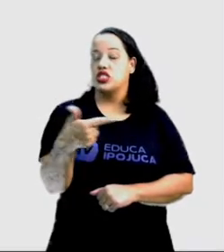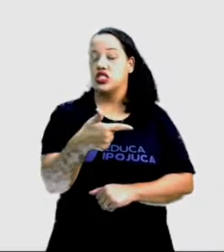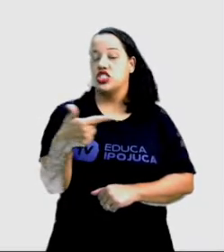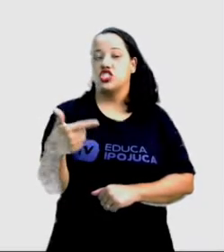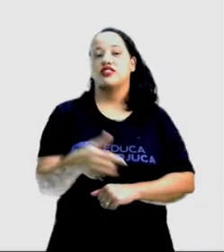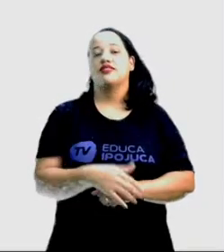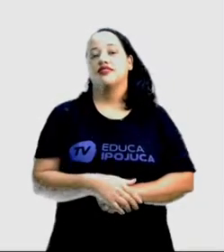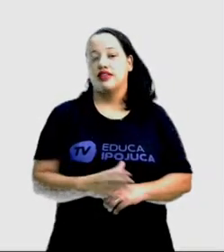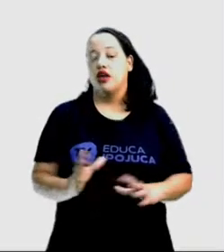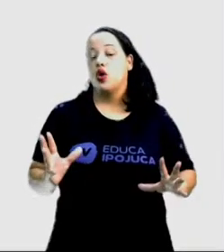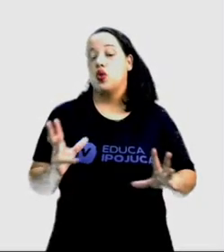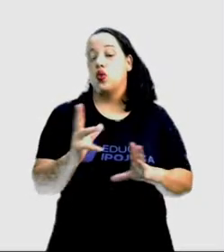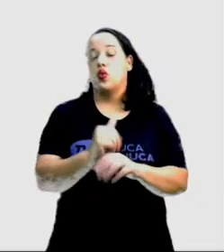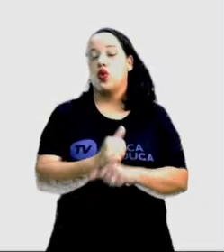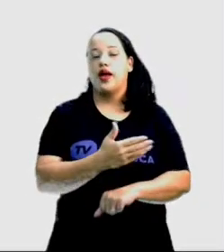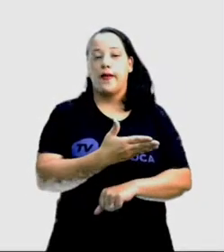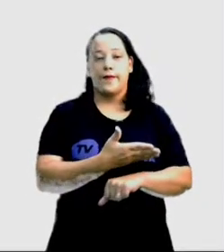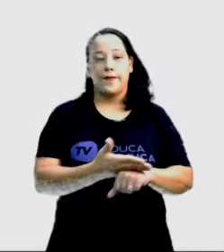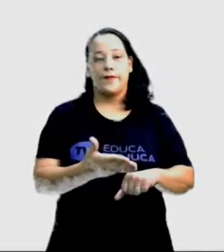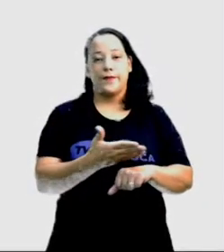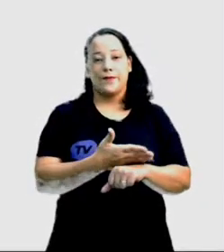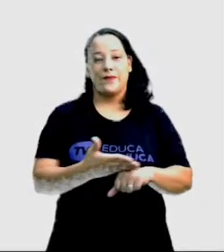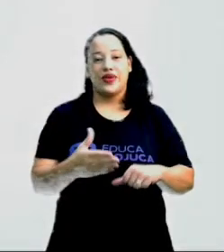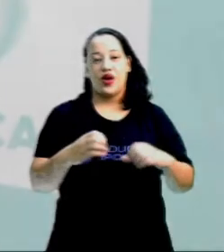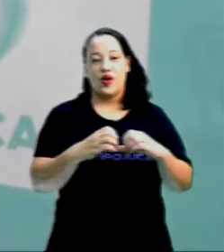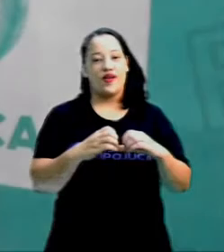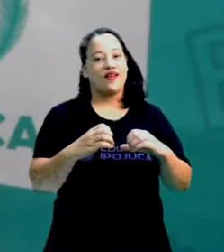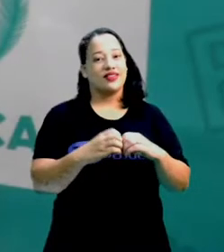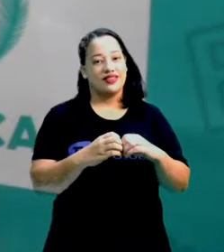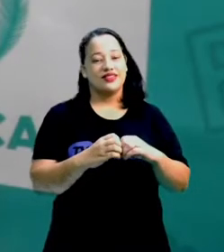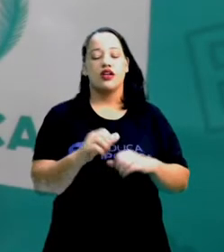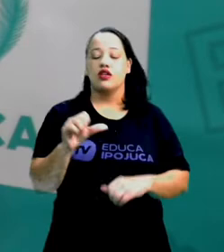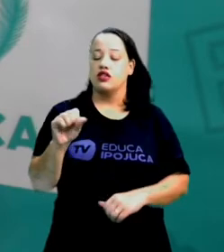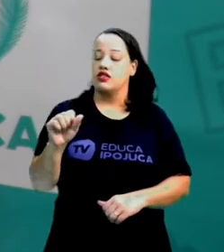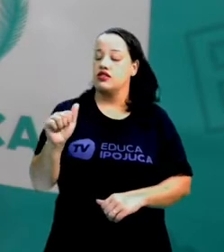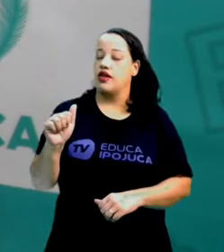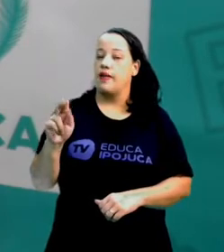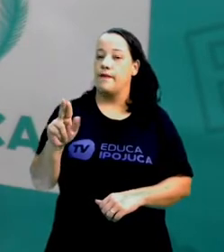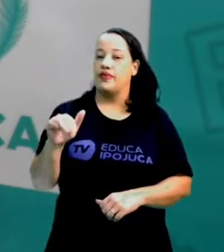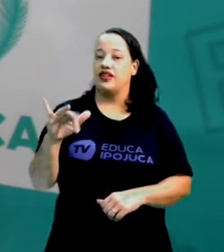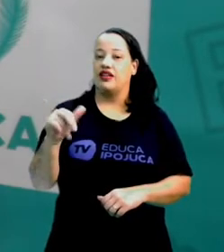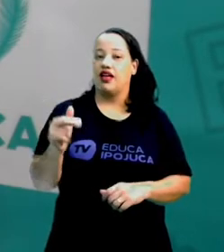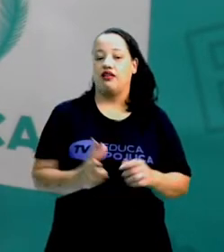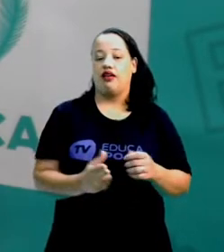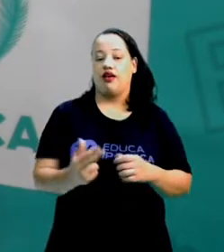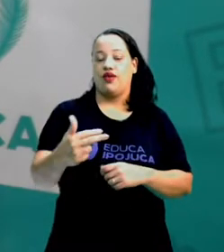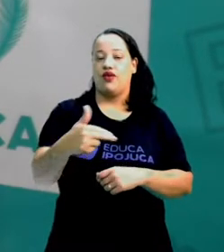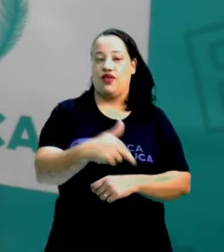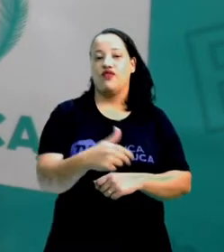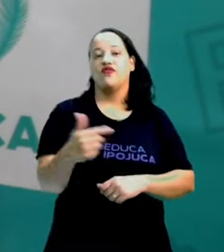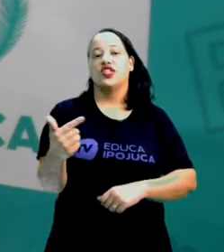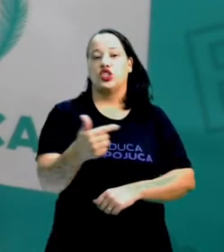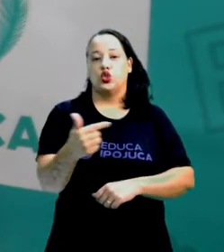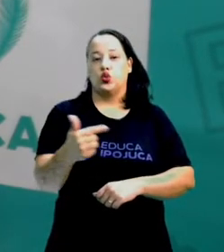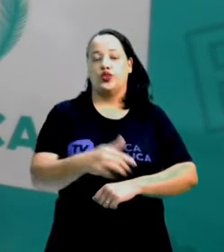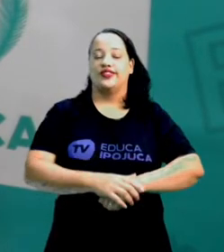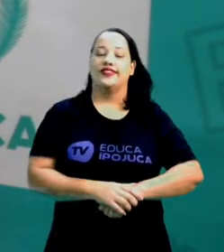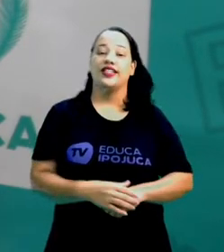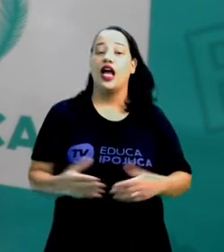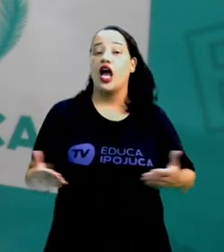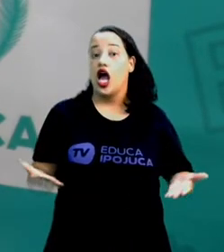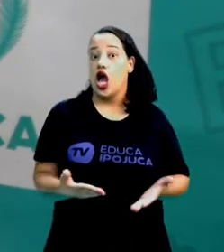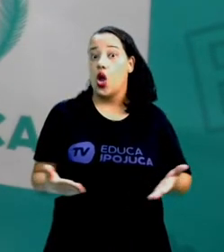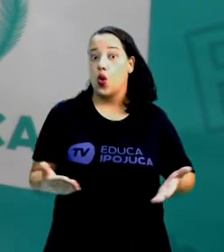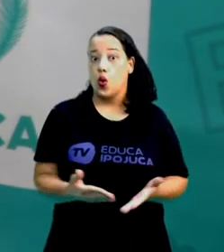É o total de corações brancos que Sabrina está cortando. Mas o que eu quero saber, crianças? Eu